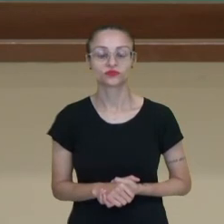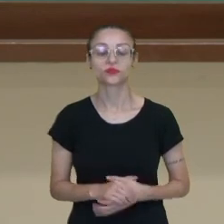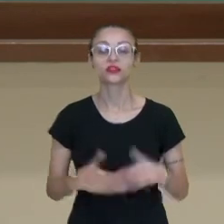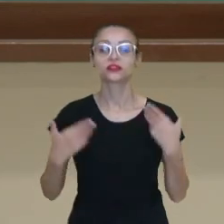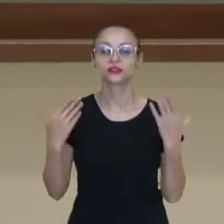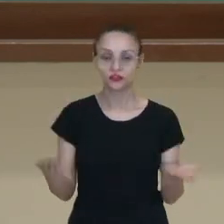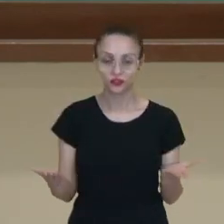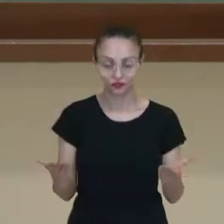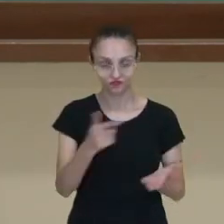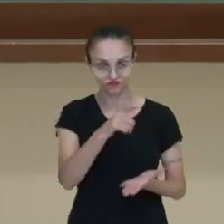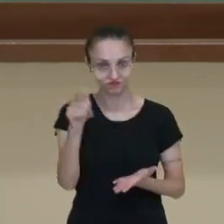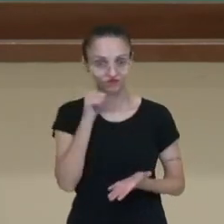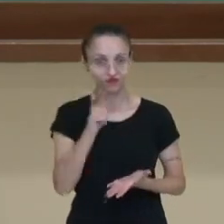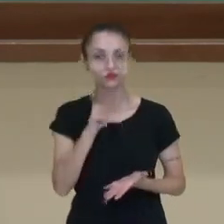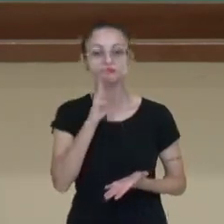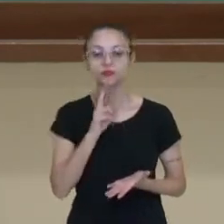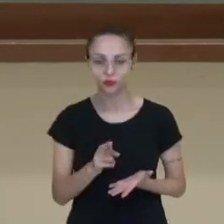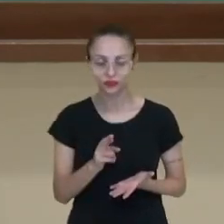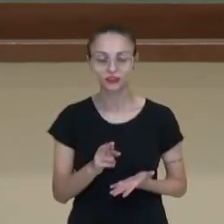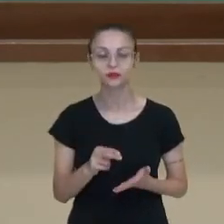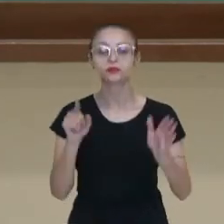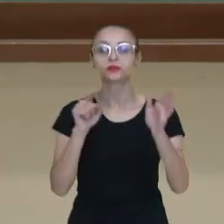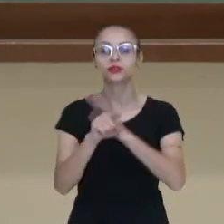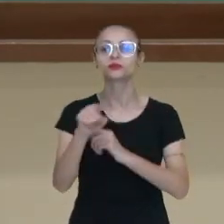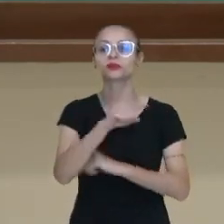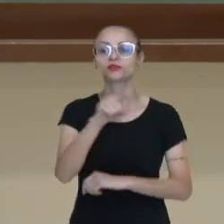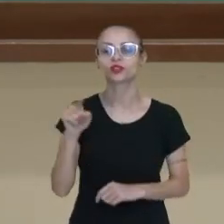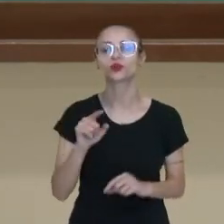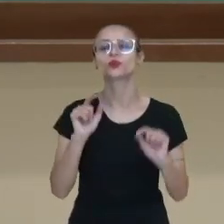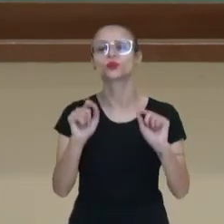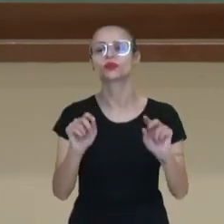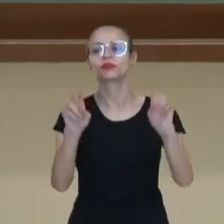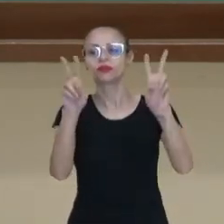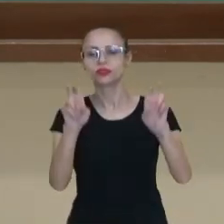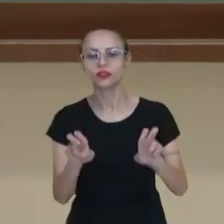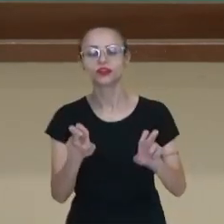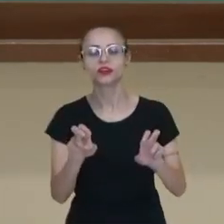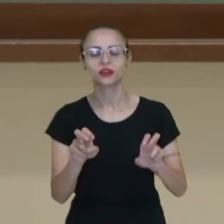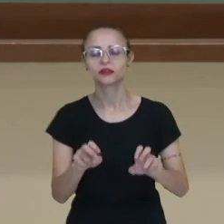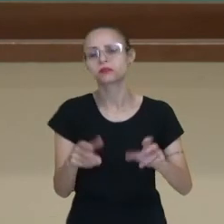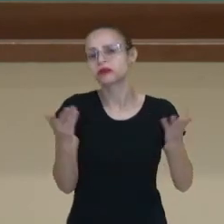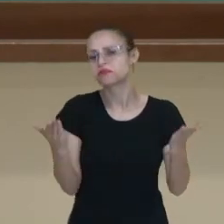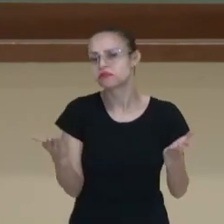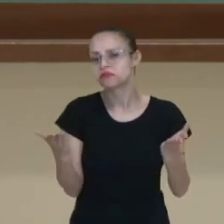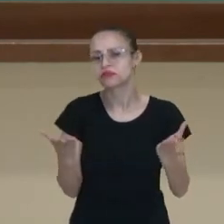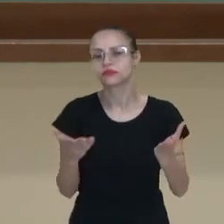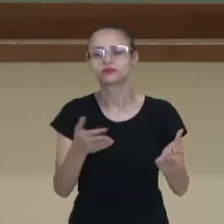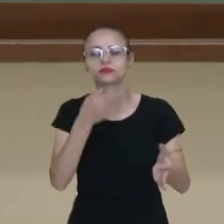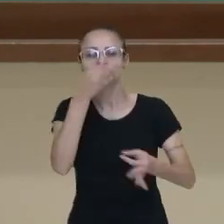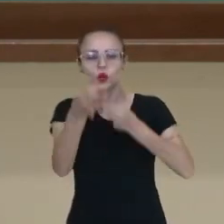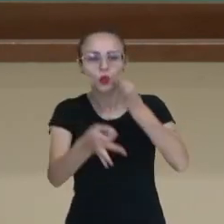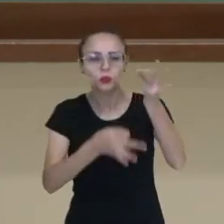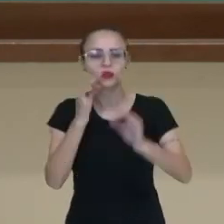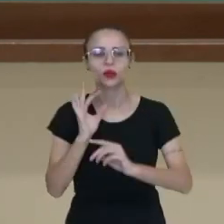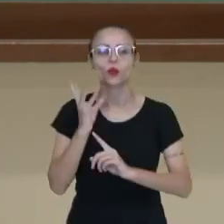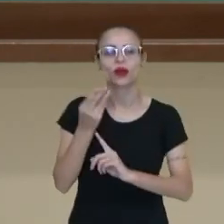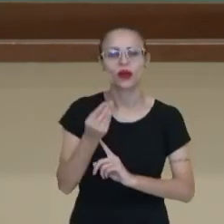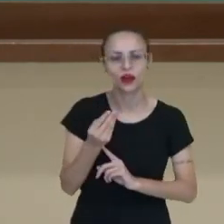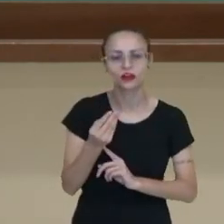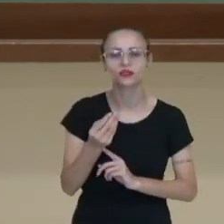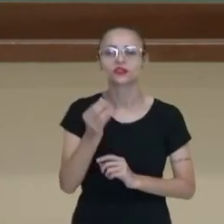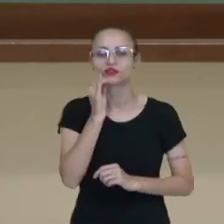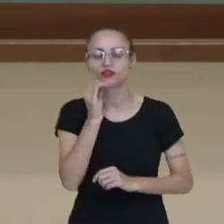Então, pessoal, conseguiram responder? Eu perguntei para você quais temas eles costumavam abordar em suas respectivas artes, como maneira de